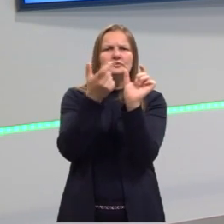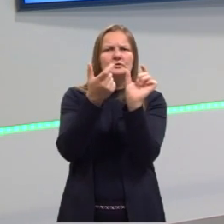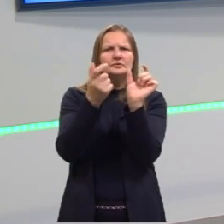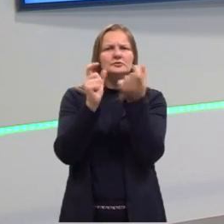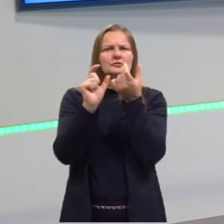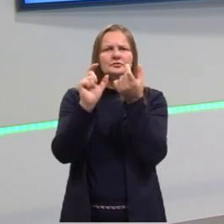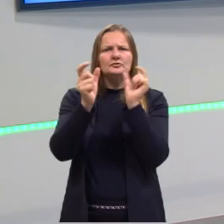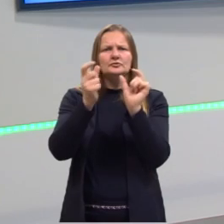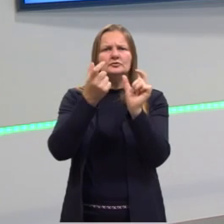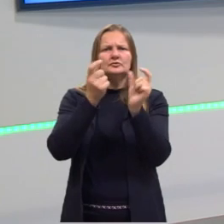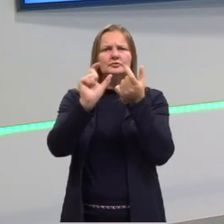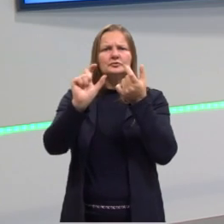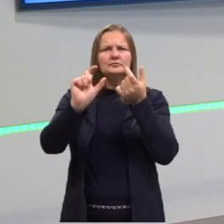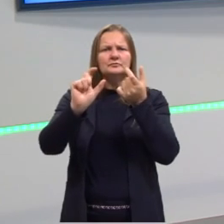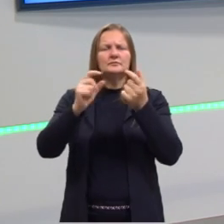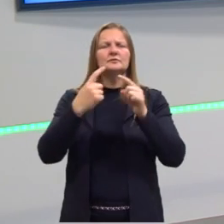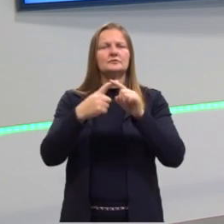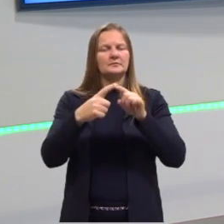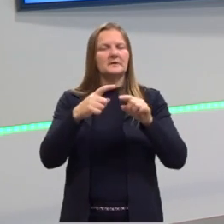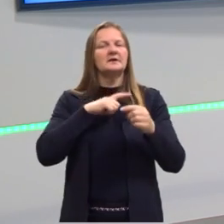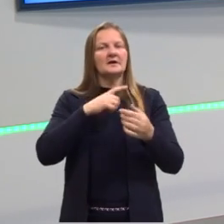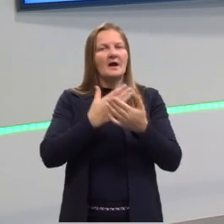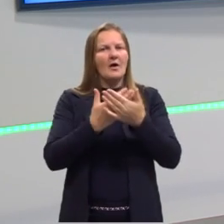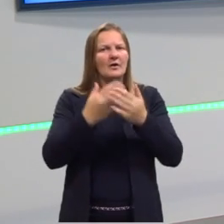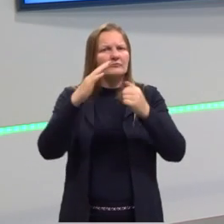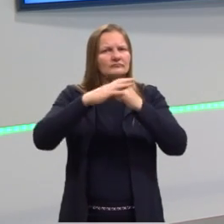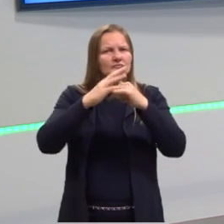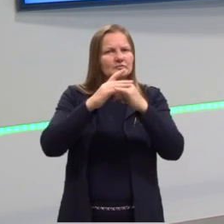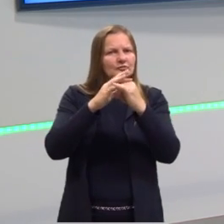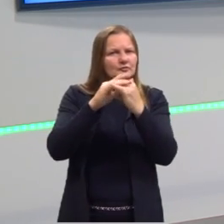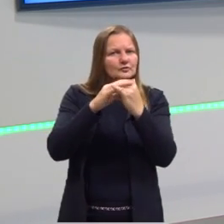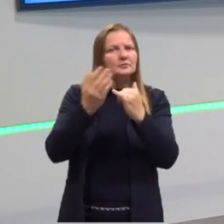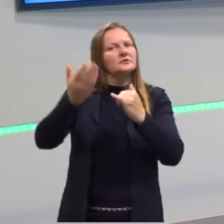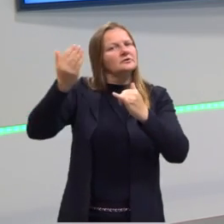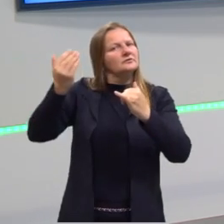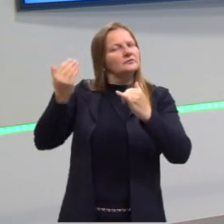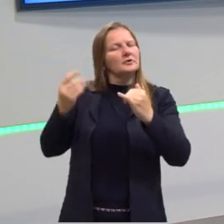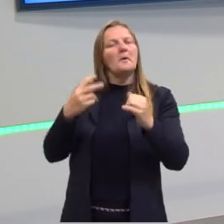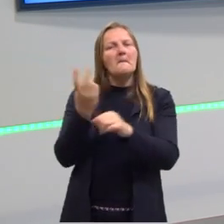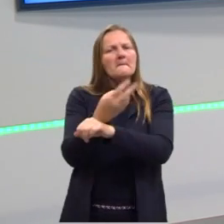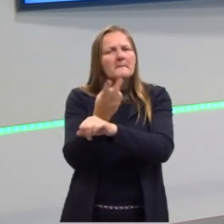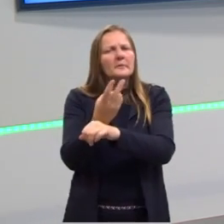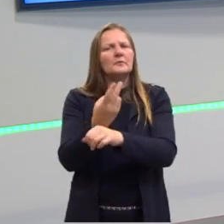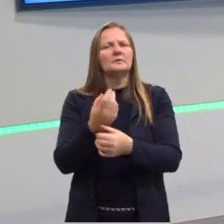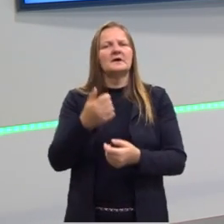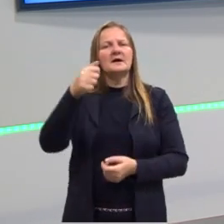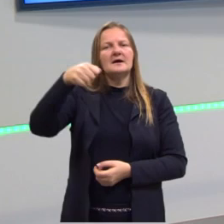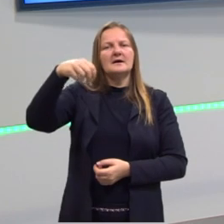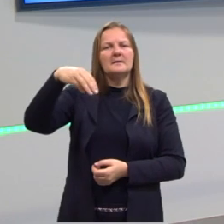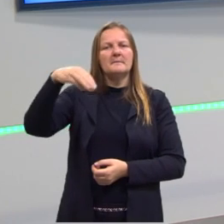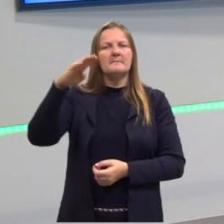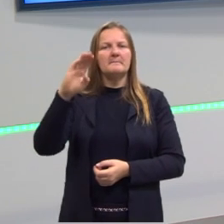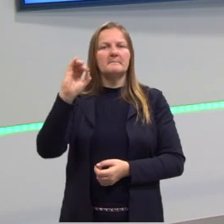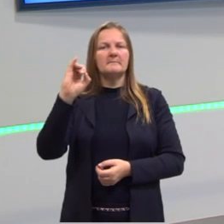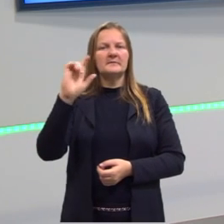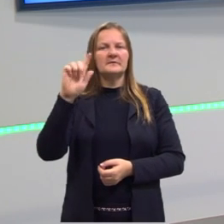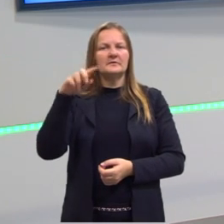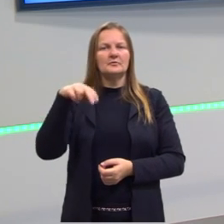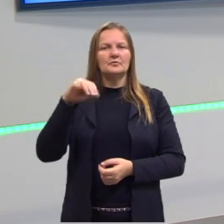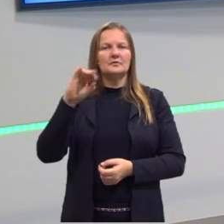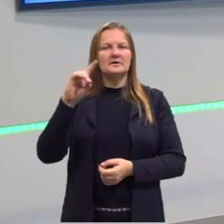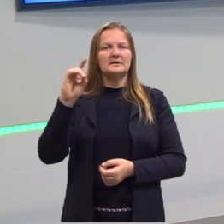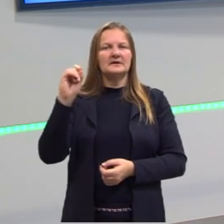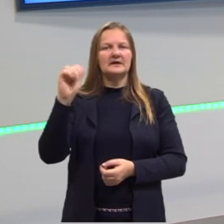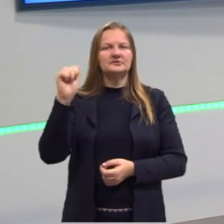fez uma aula sobre isso então também dá para vocês retomarem essa aula anterior aí darem aquela pesquisada bacana nesse